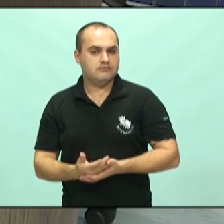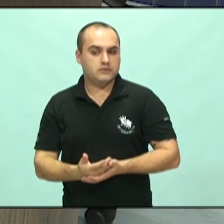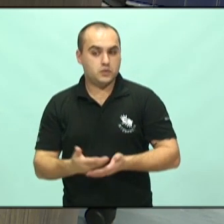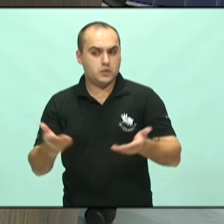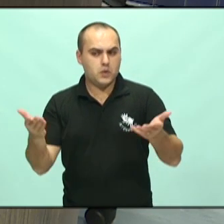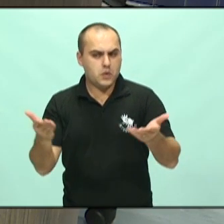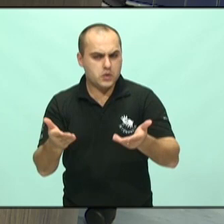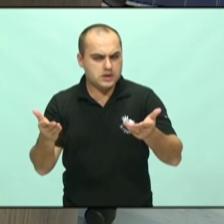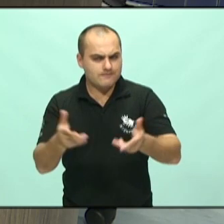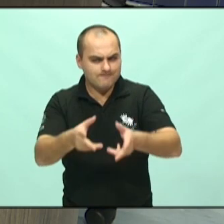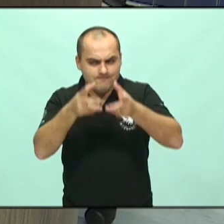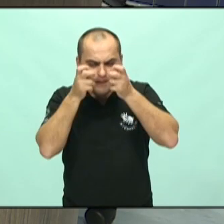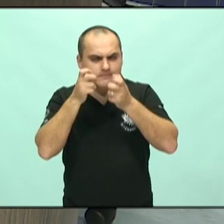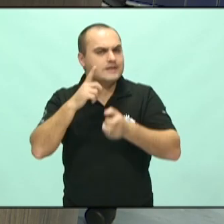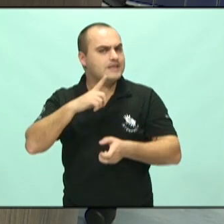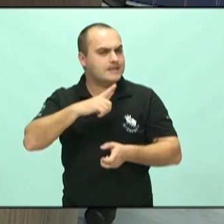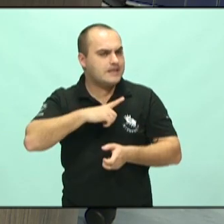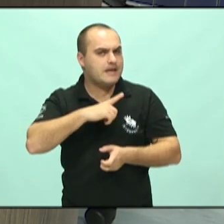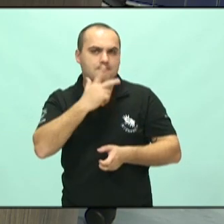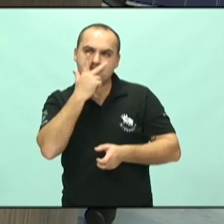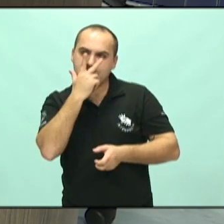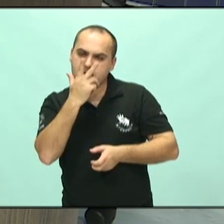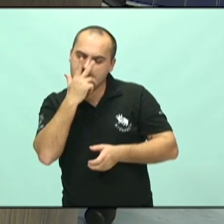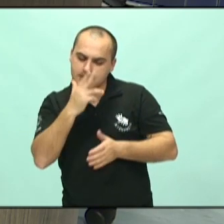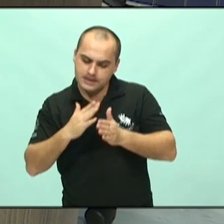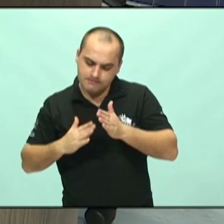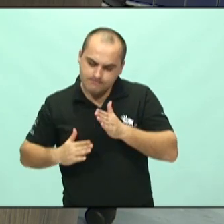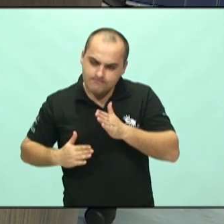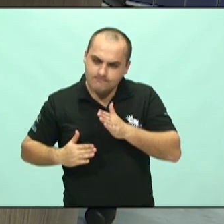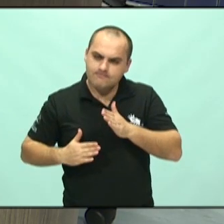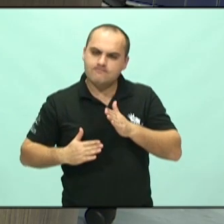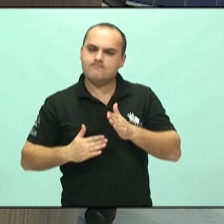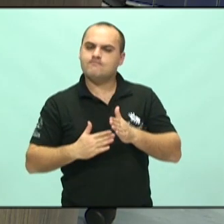vê que parece que ainda há uma certa